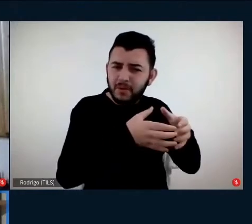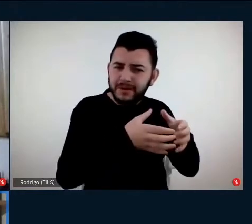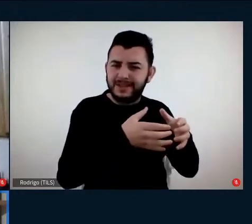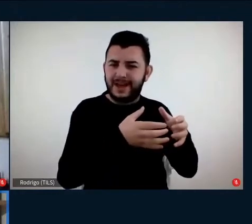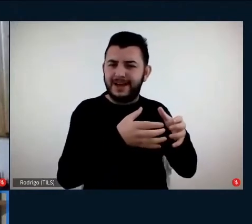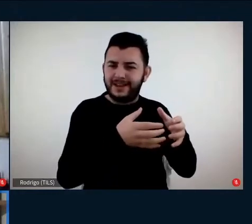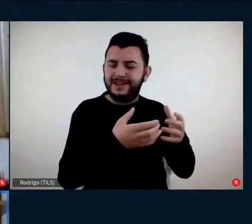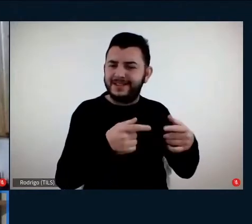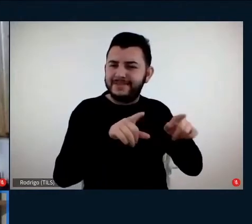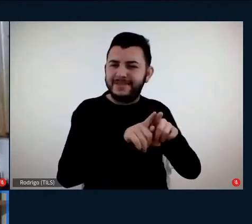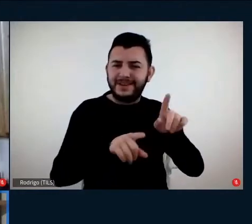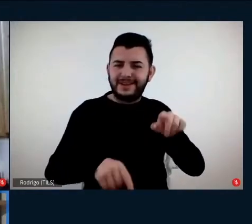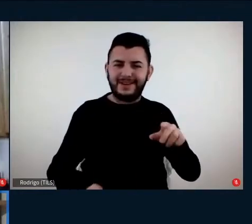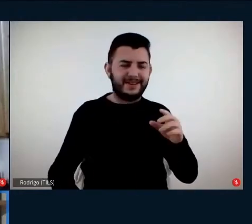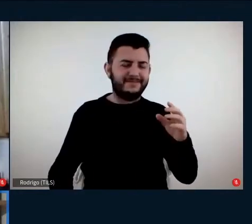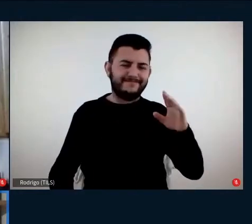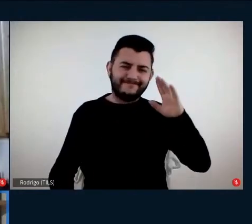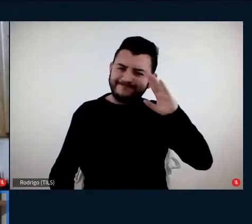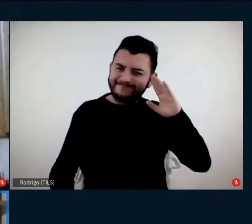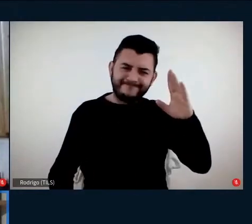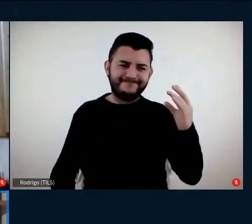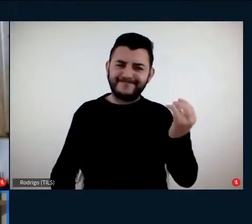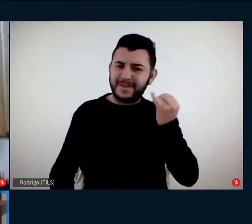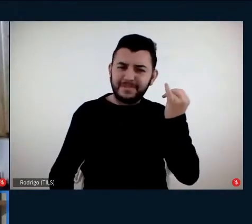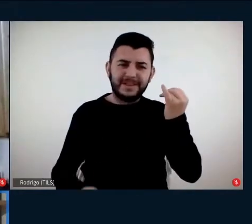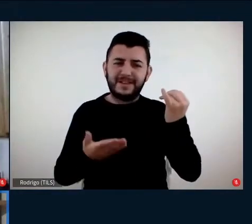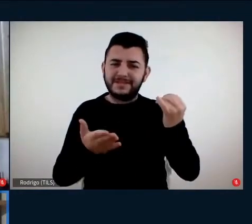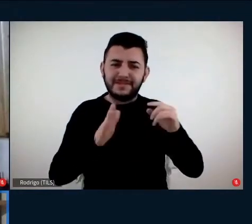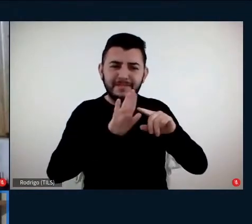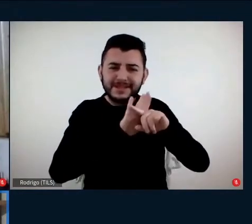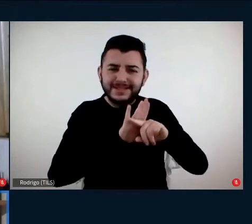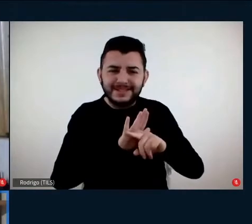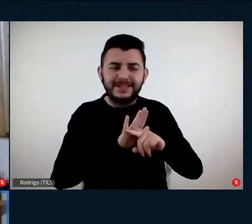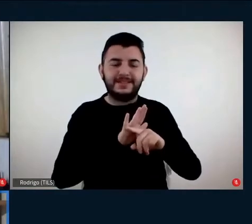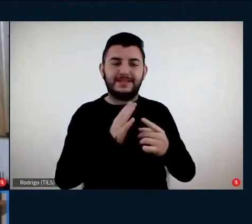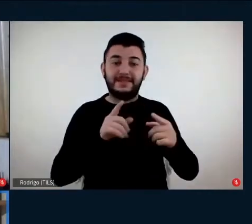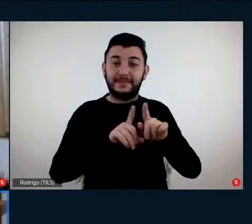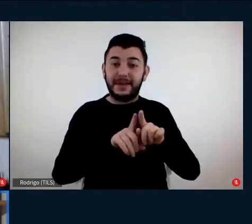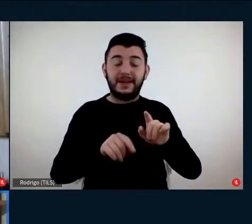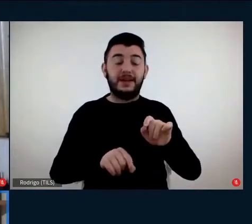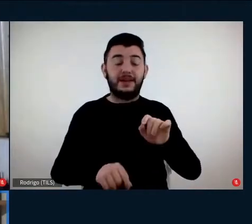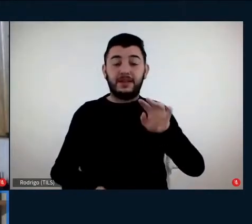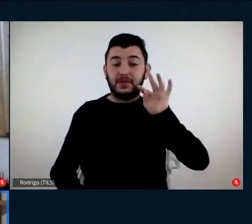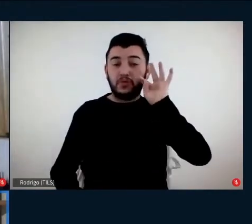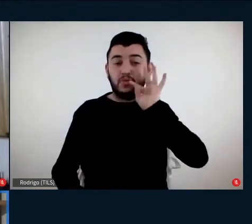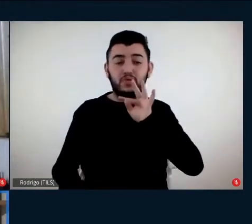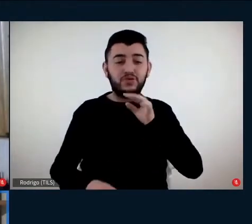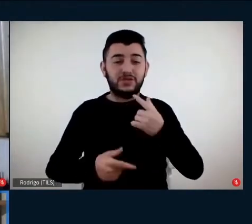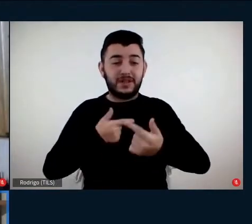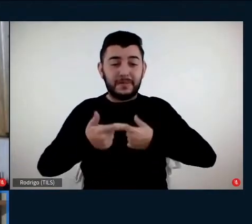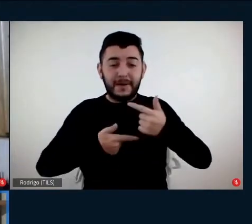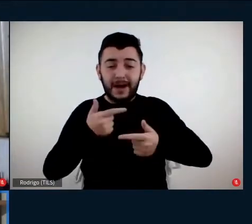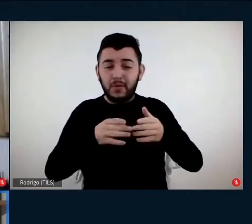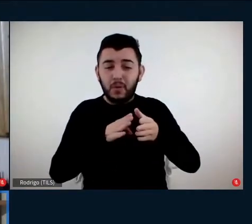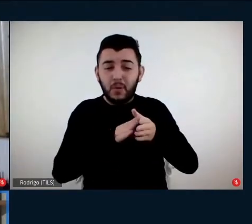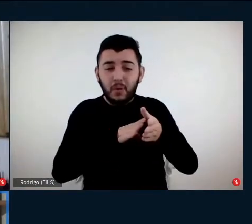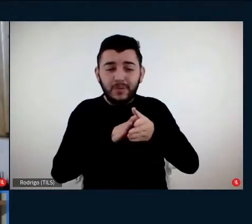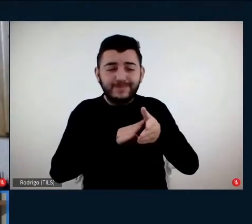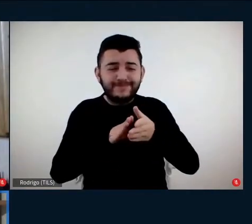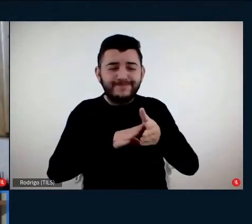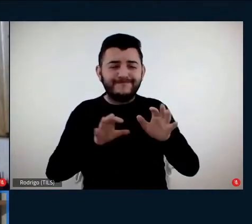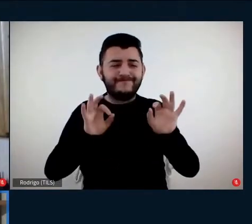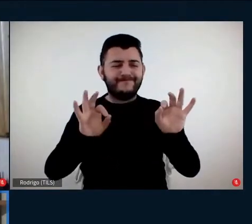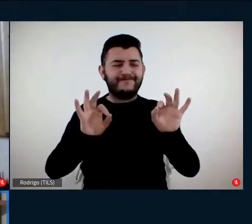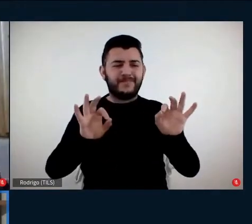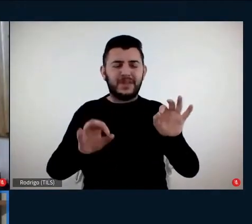Tush também fez um trabalho sensacional de orientação. O professor Carlos, nossa,